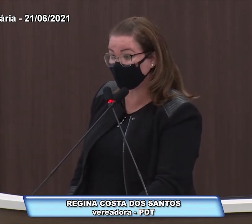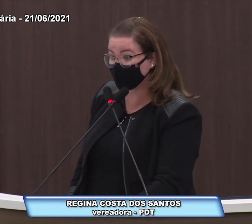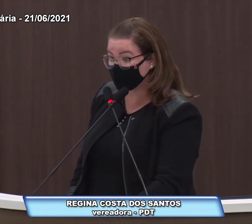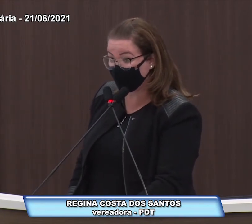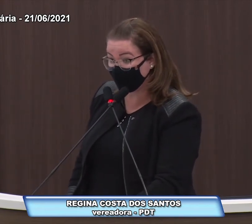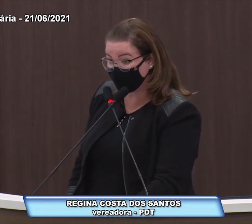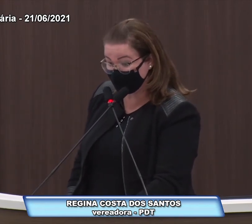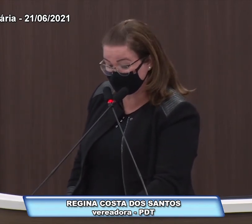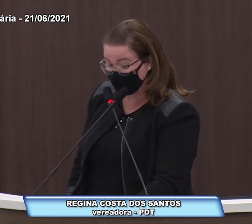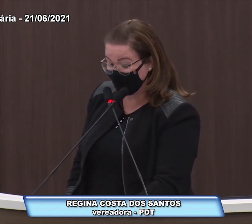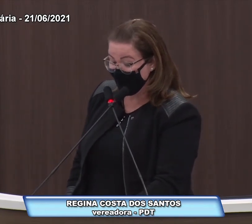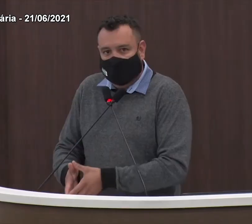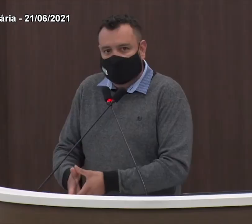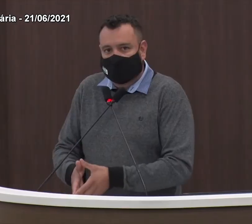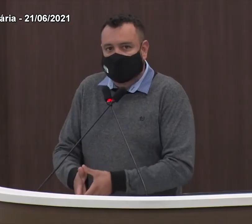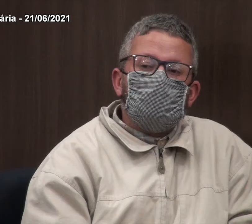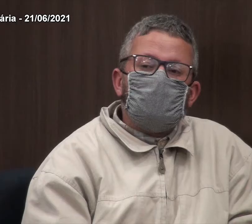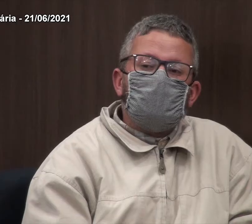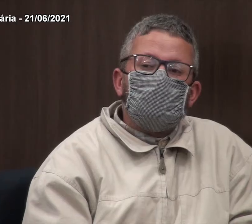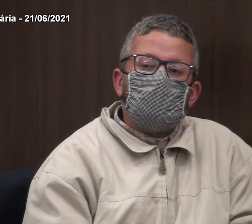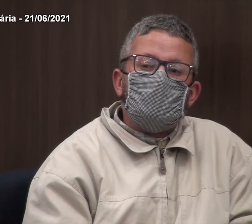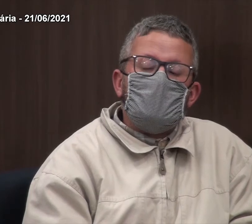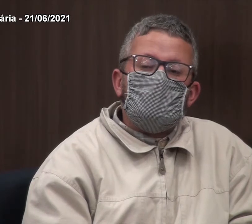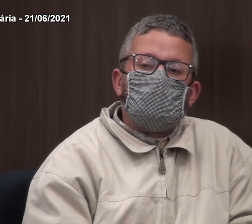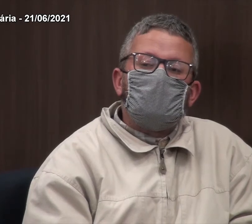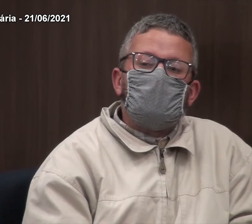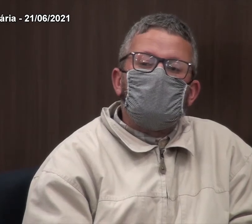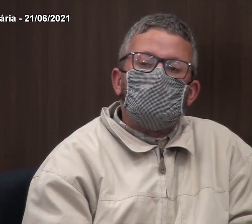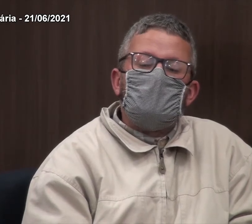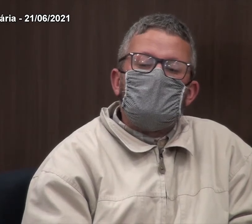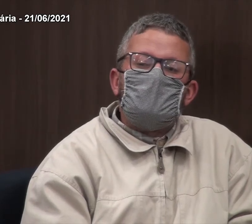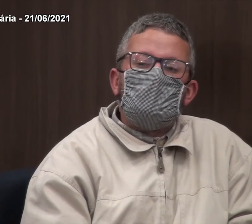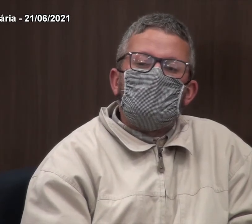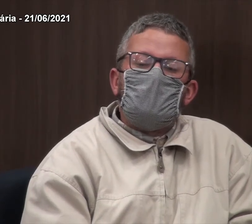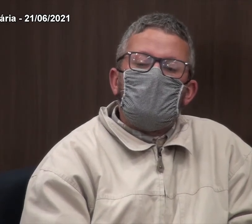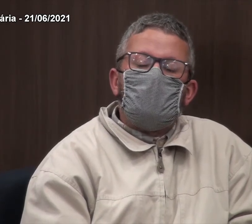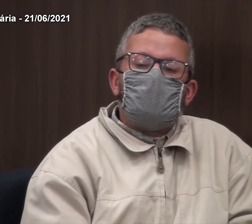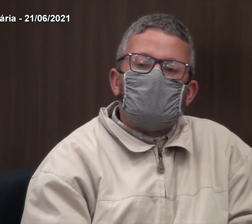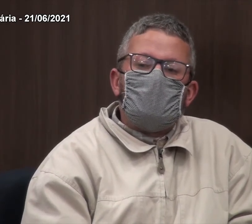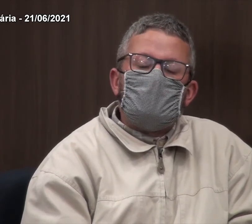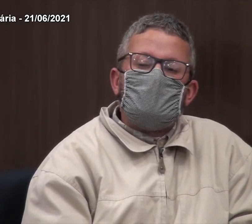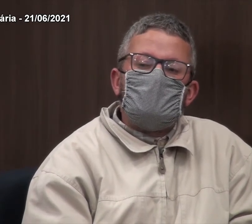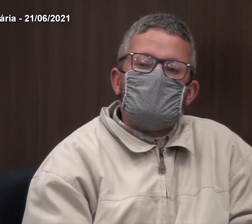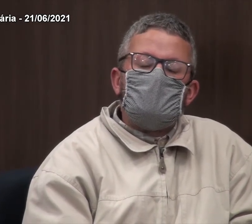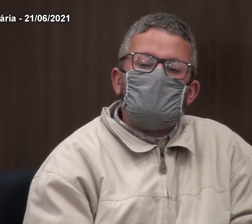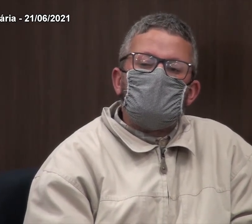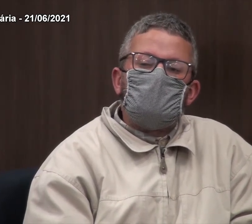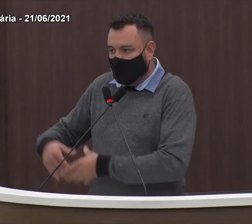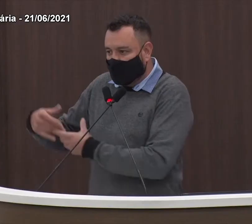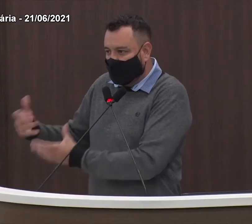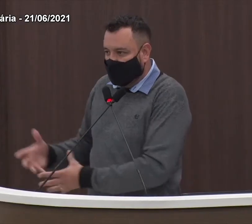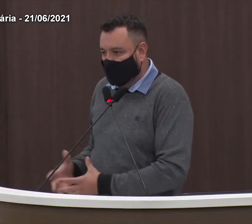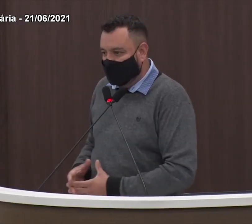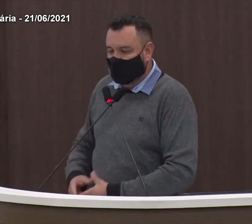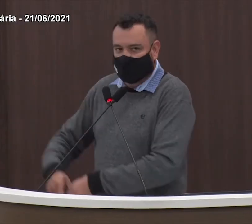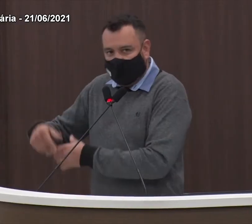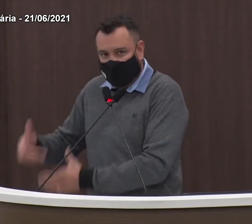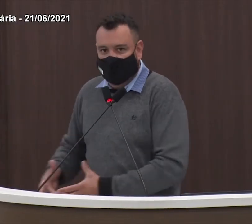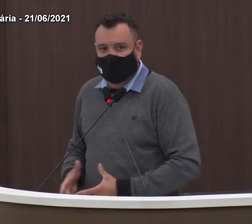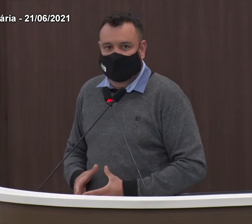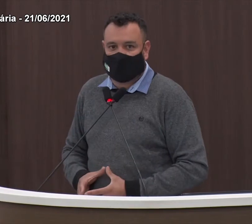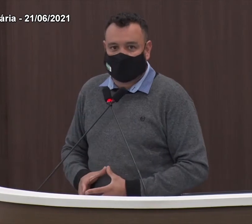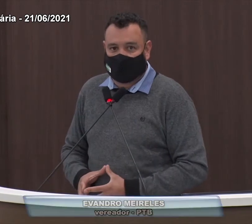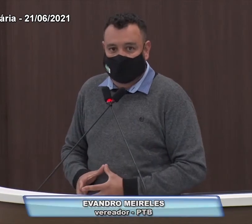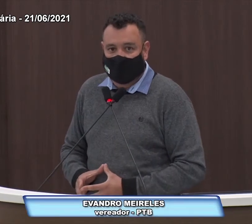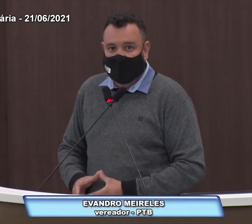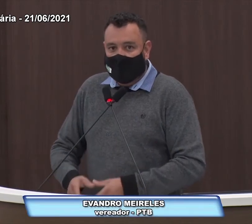de Passo Fundo para que isso não aconteça. O nosso executivo tem que dar um jeito nisso aí. Não podemos deixar lá aberto. Se é questão jurídica agora que tem que ir para a justiça,